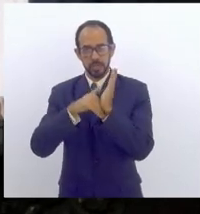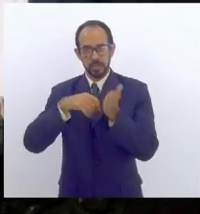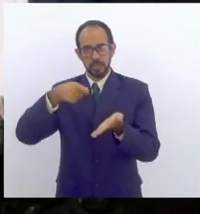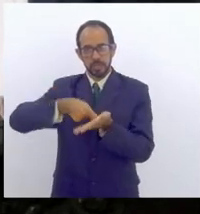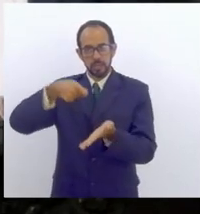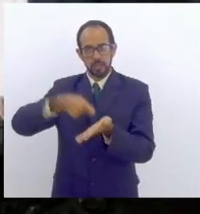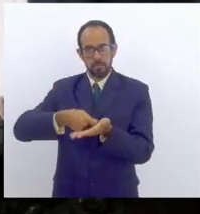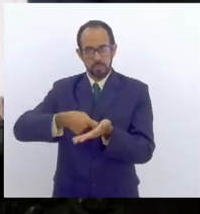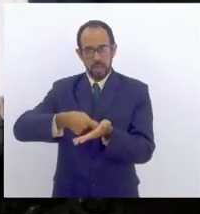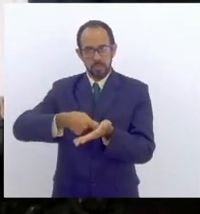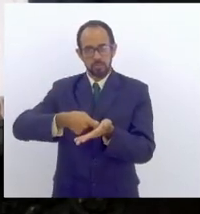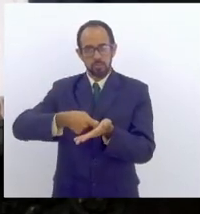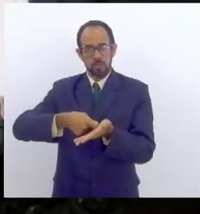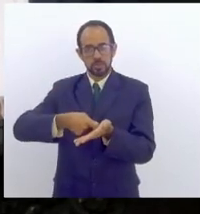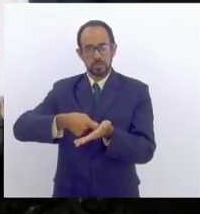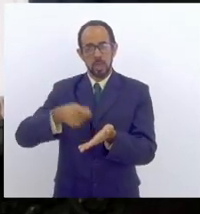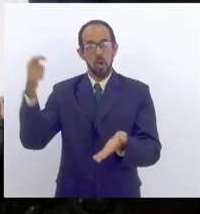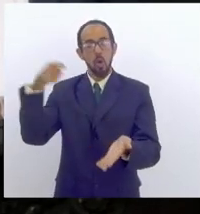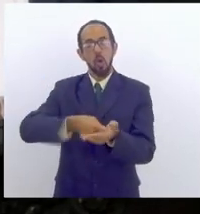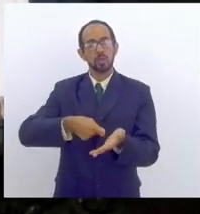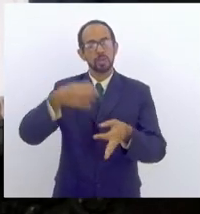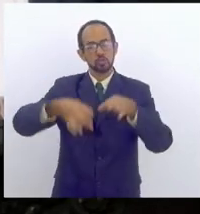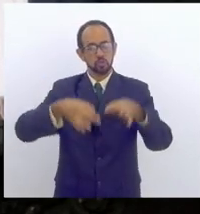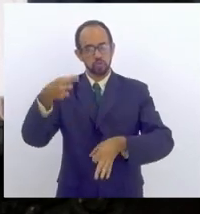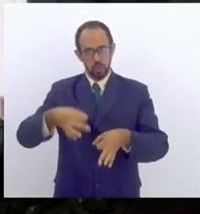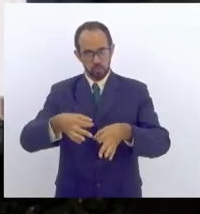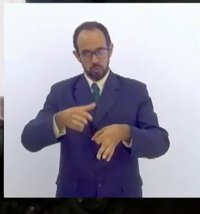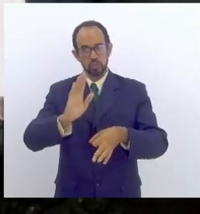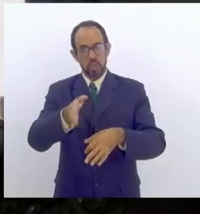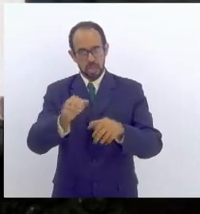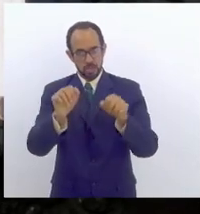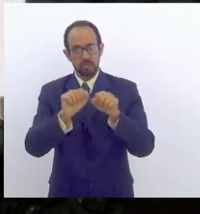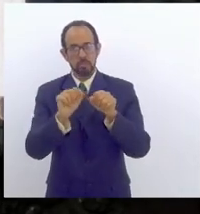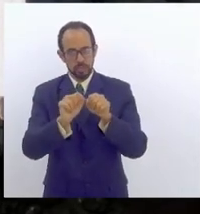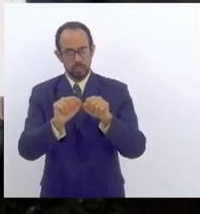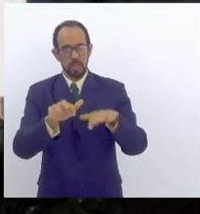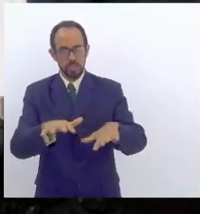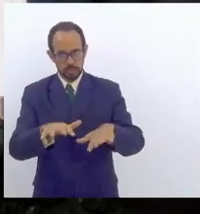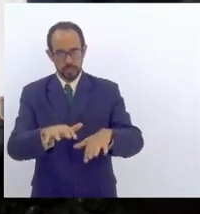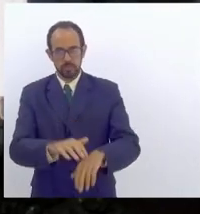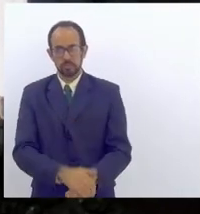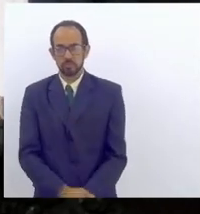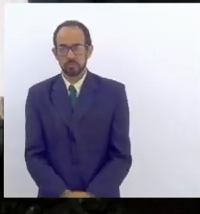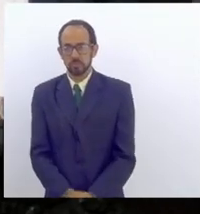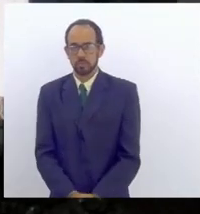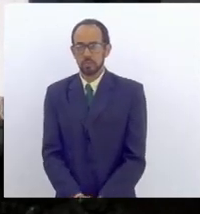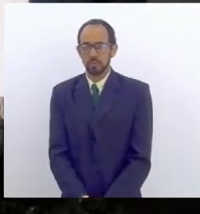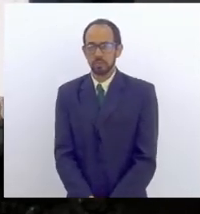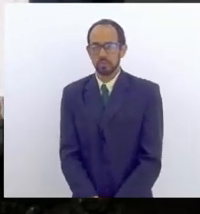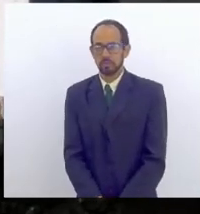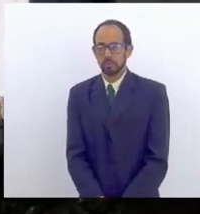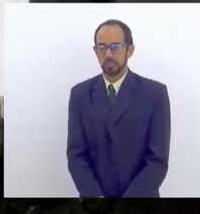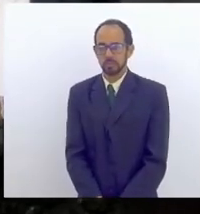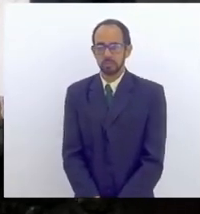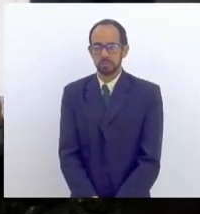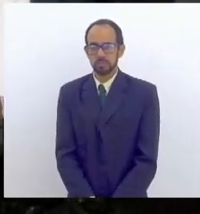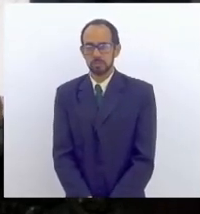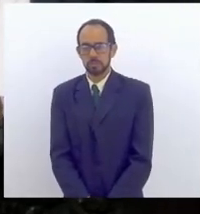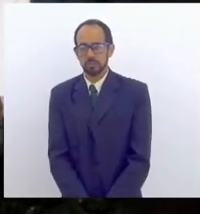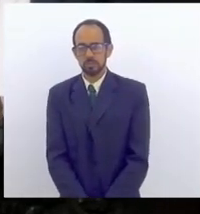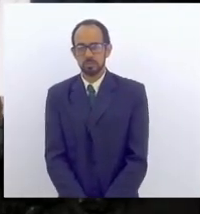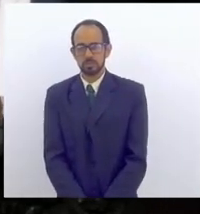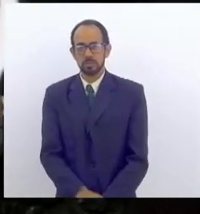essa ordem judicial, o que já foi feito. Muito bem. Então, agora, nós vamos